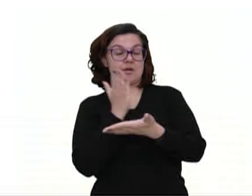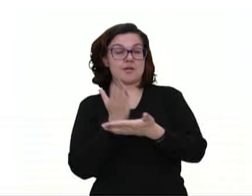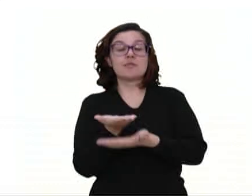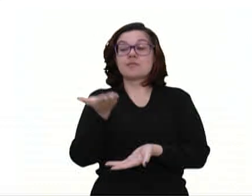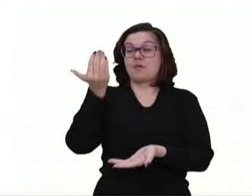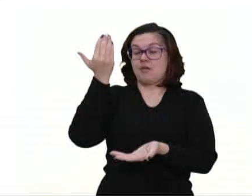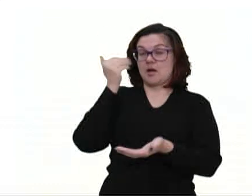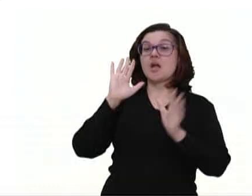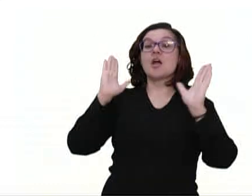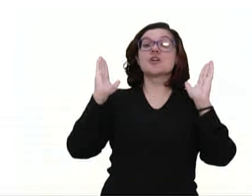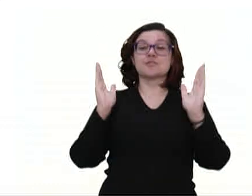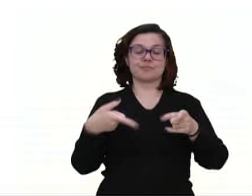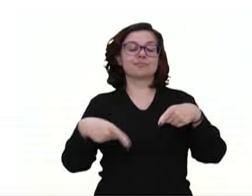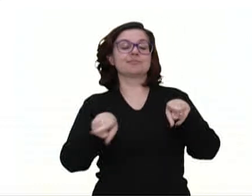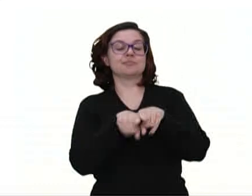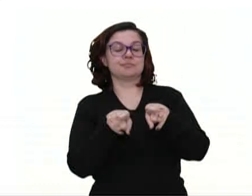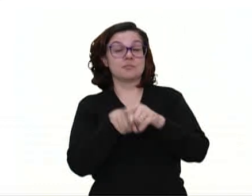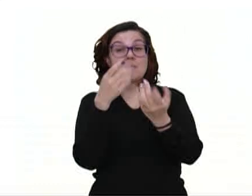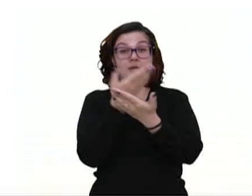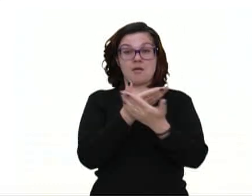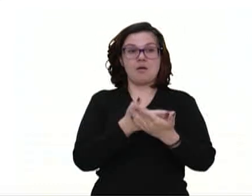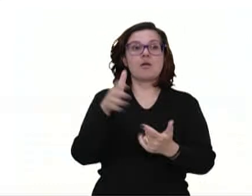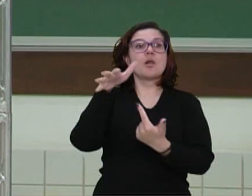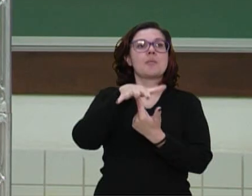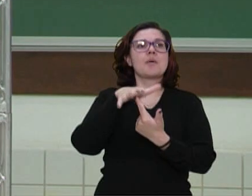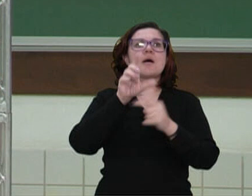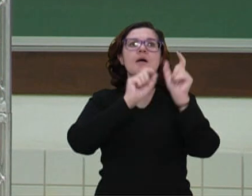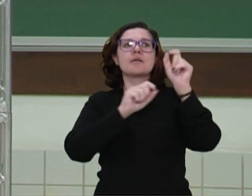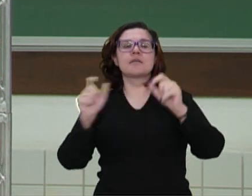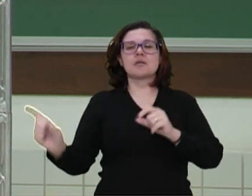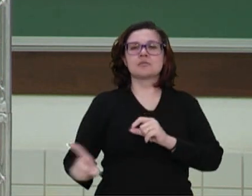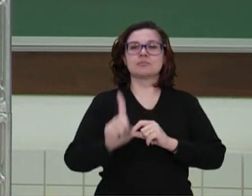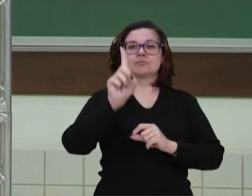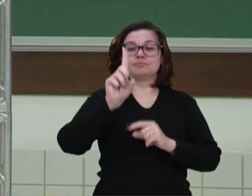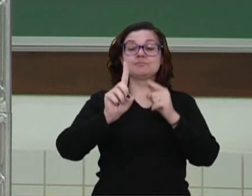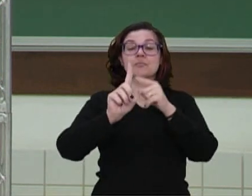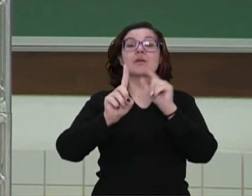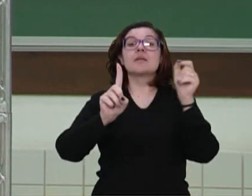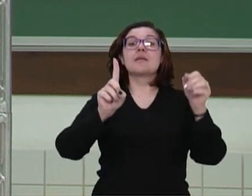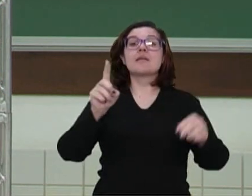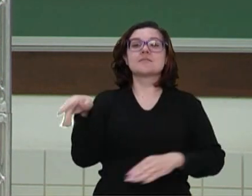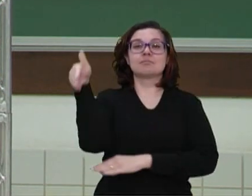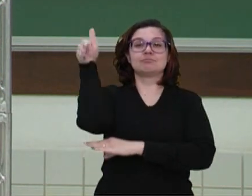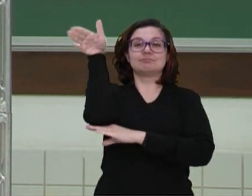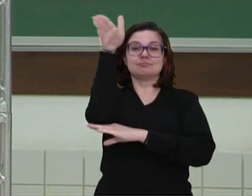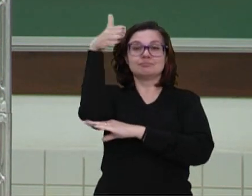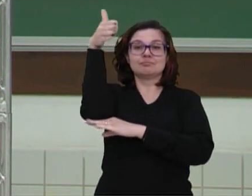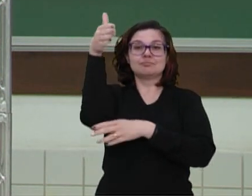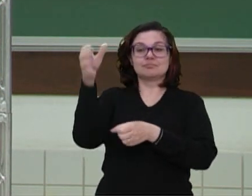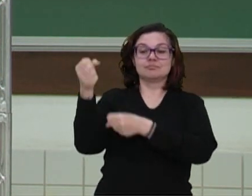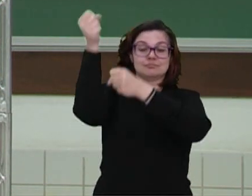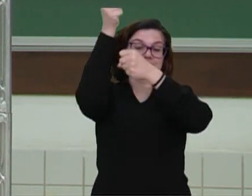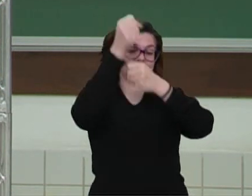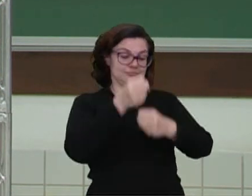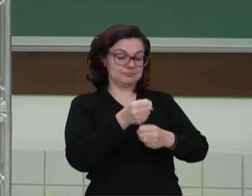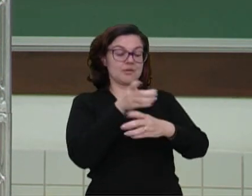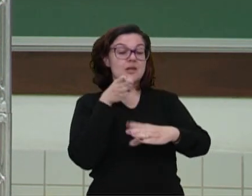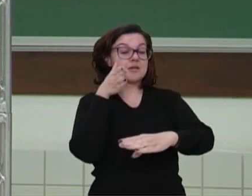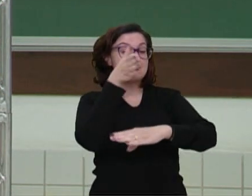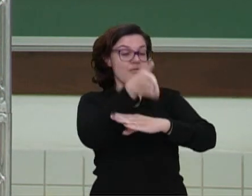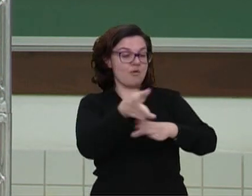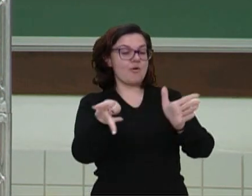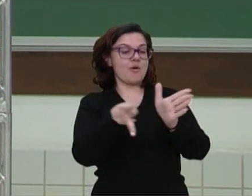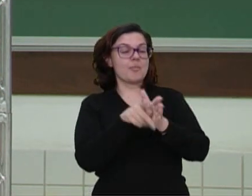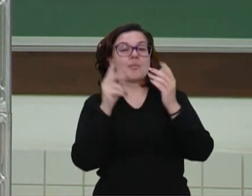aqui no Aula Paraná, esse personagem que é um bandeirante, um símbolo assim da conquista do interior, daquele processo